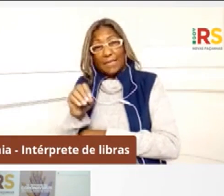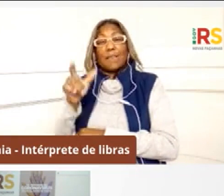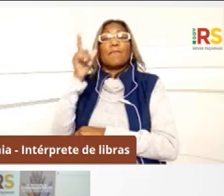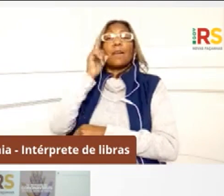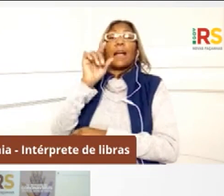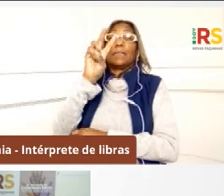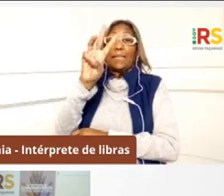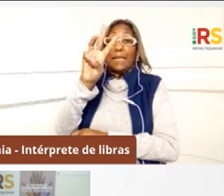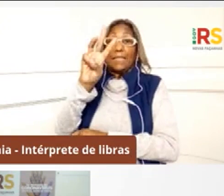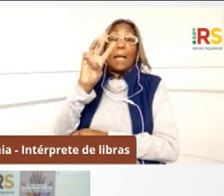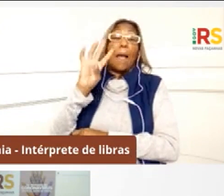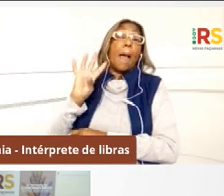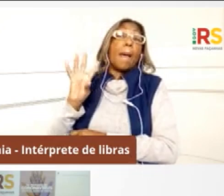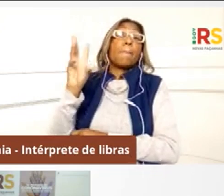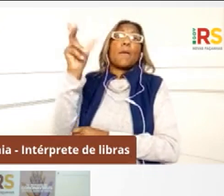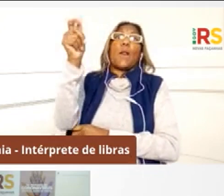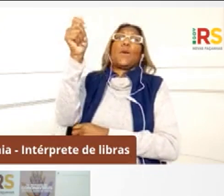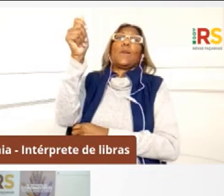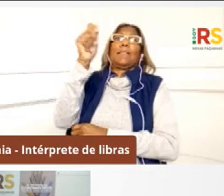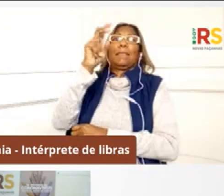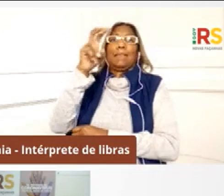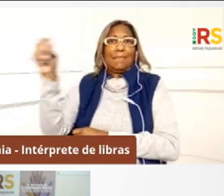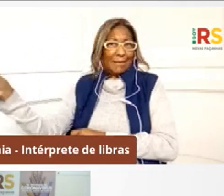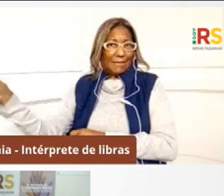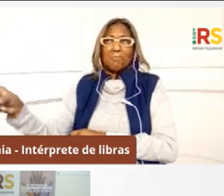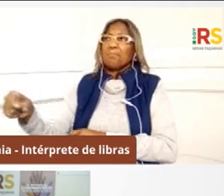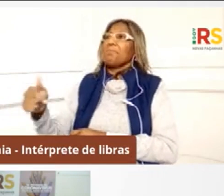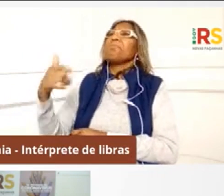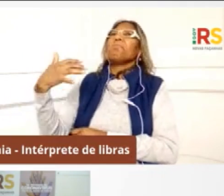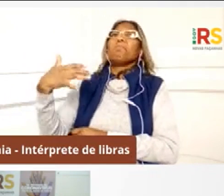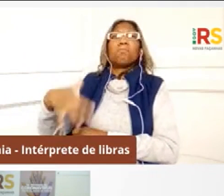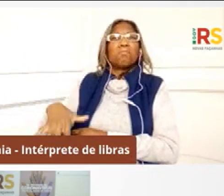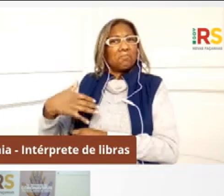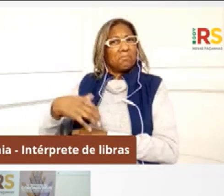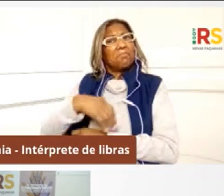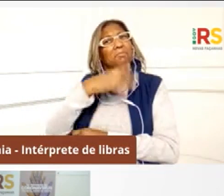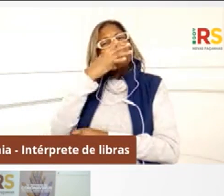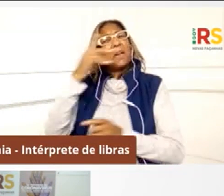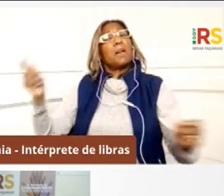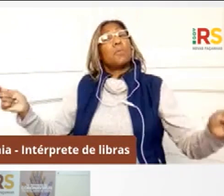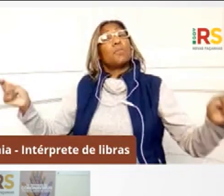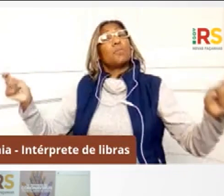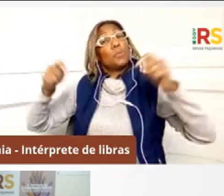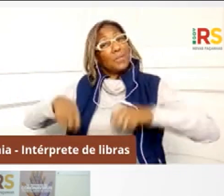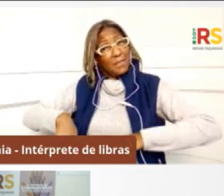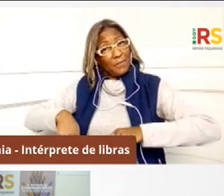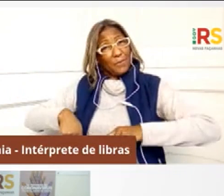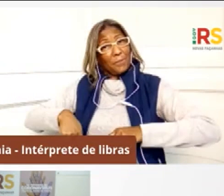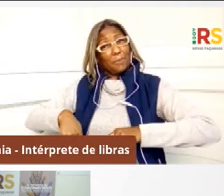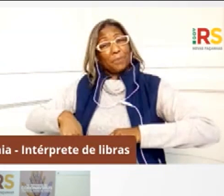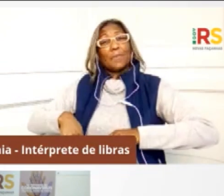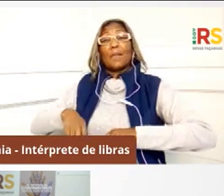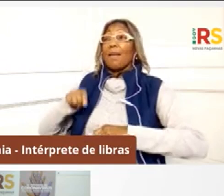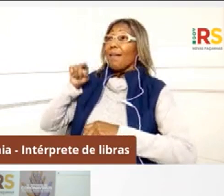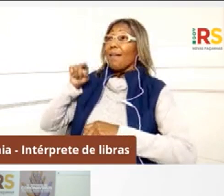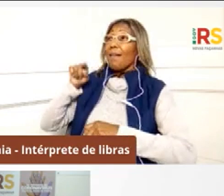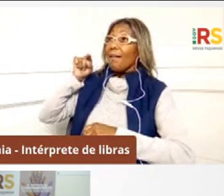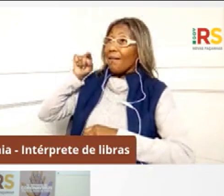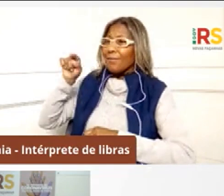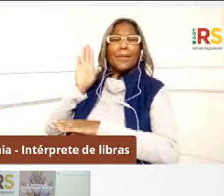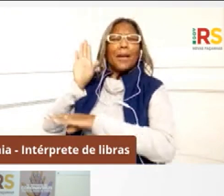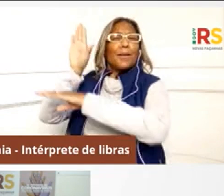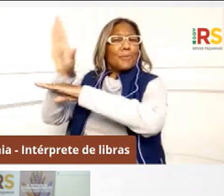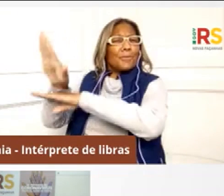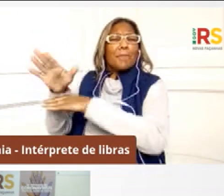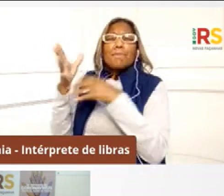meio. É um aporte financeiro possível, né? E sabemos que ele vai contribuir para